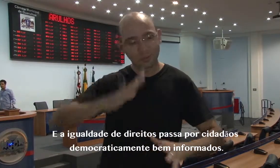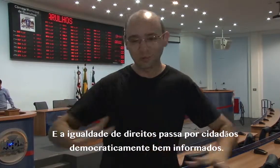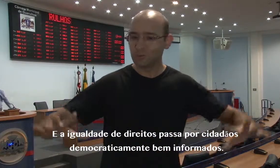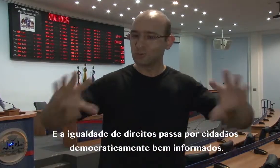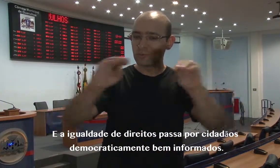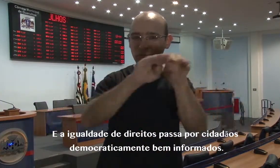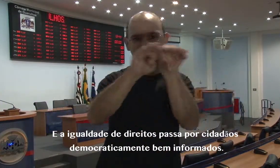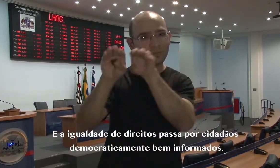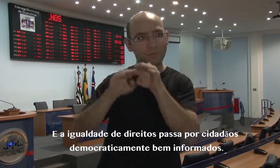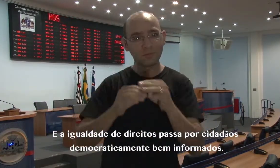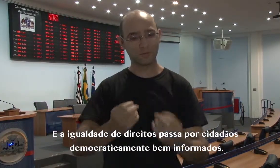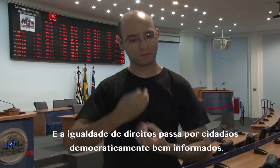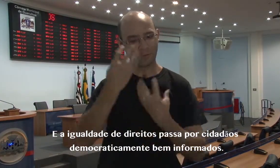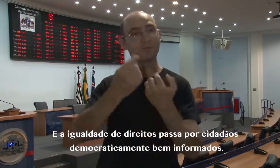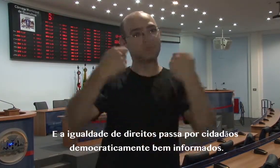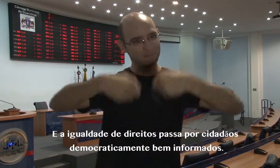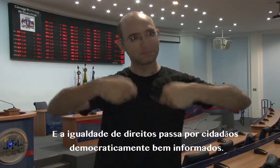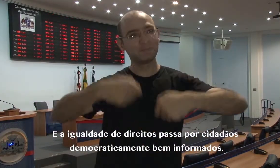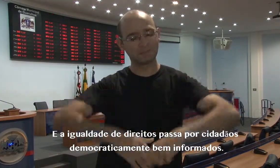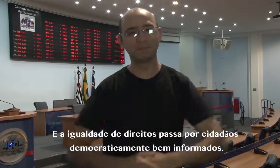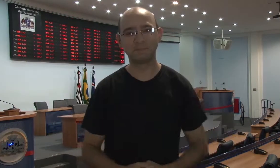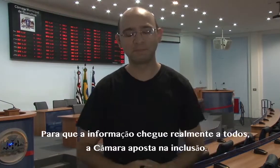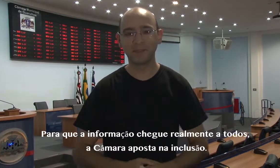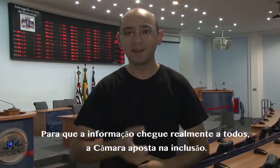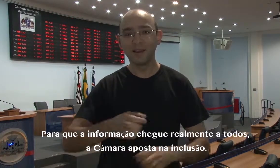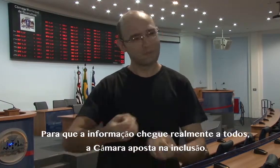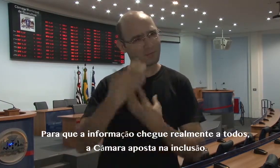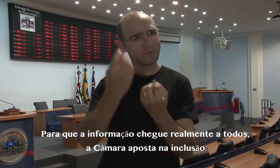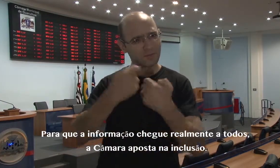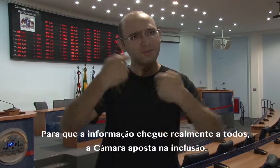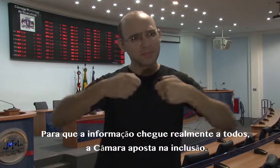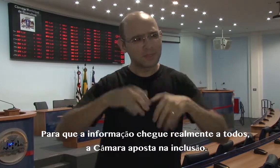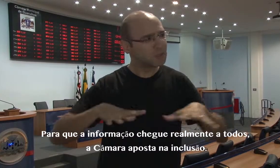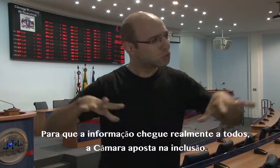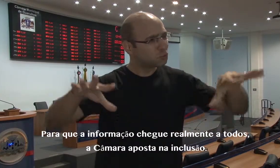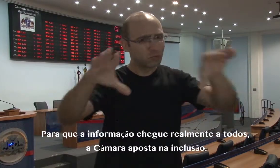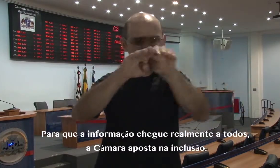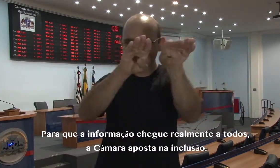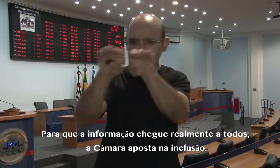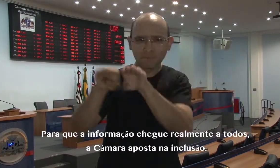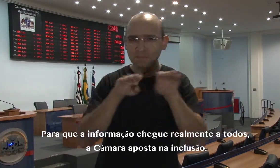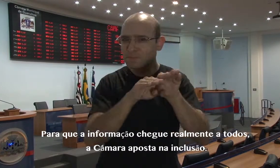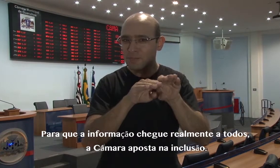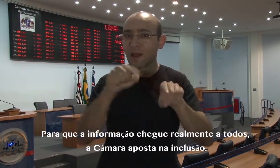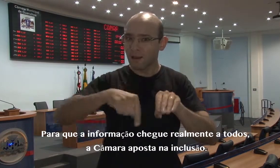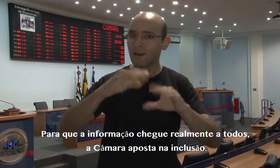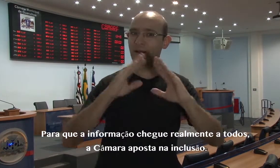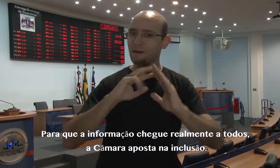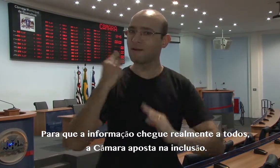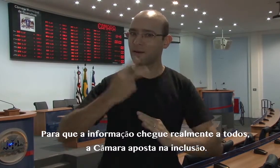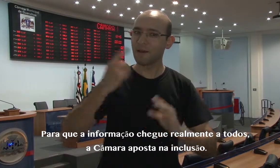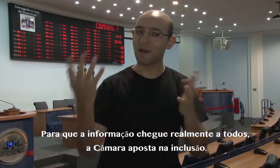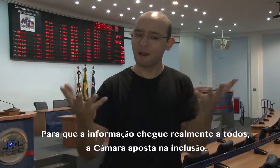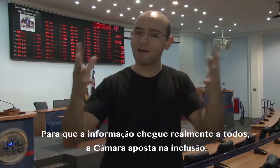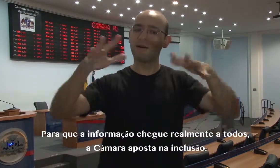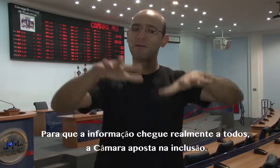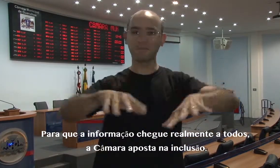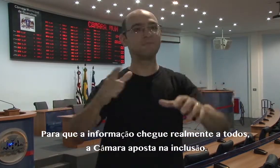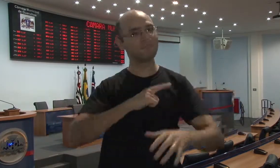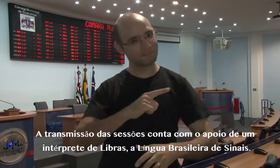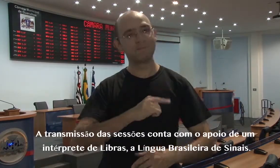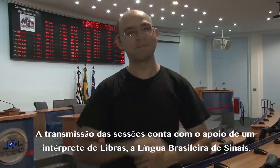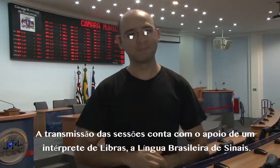cidadãos democraticamente bem informados. Para que a informação chegue realmente a todos, a Câmara aposta na